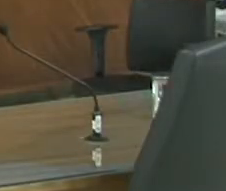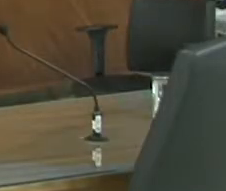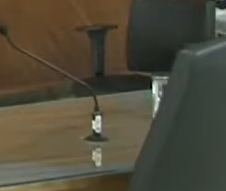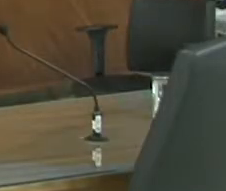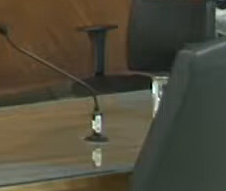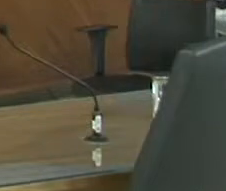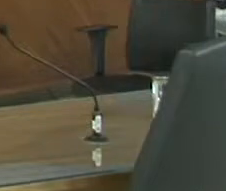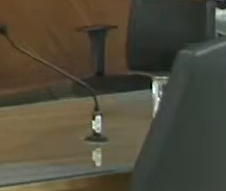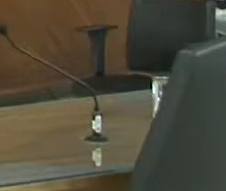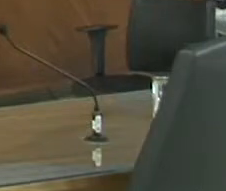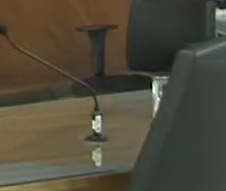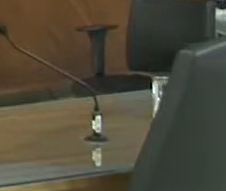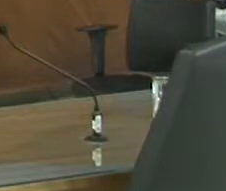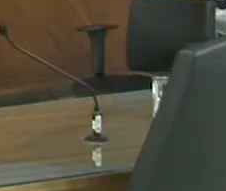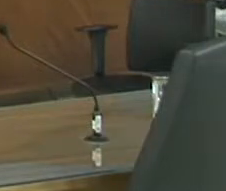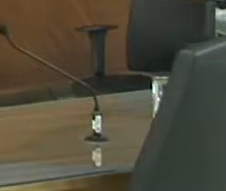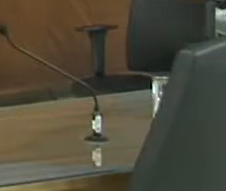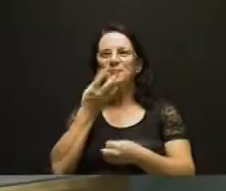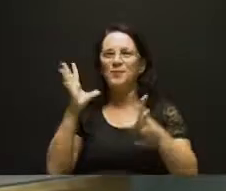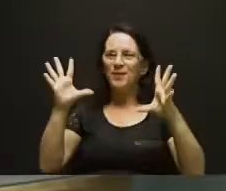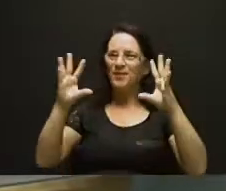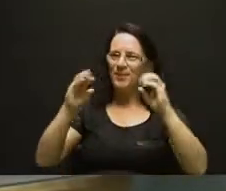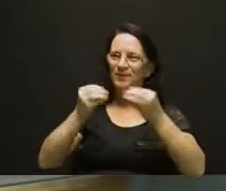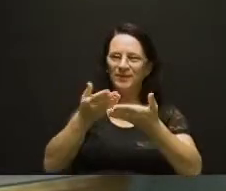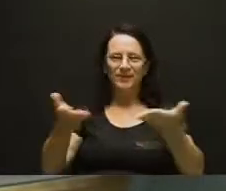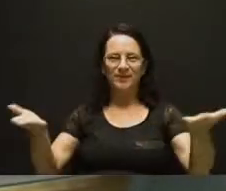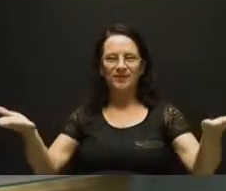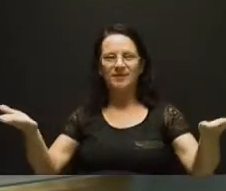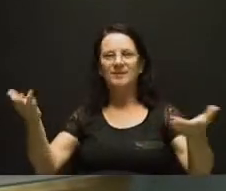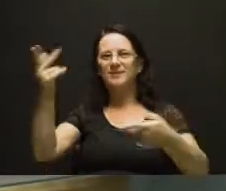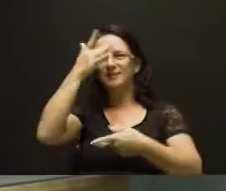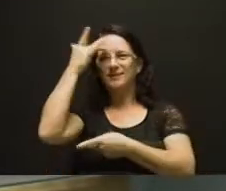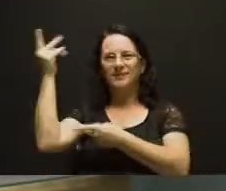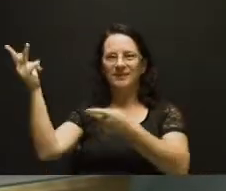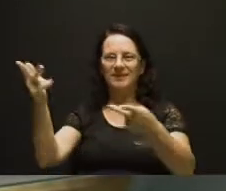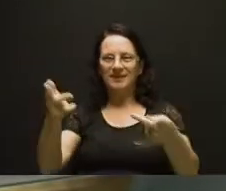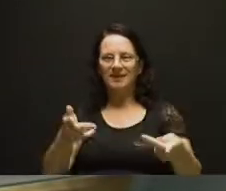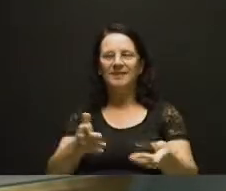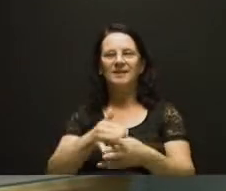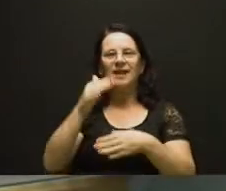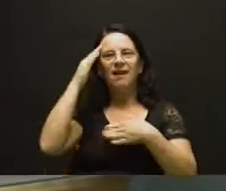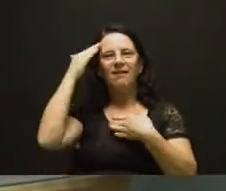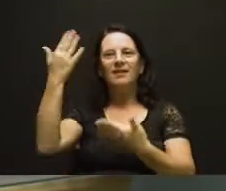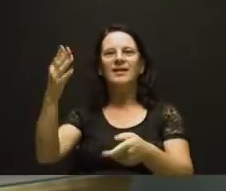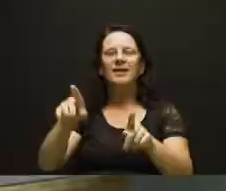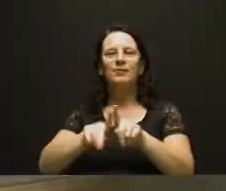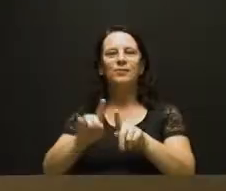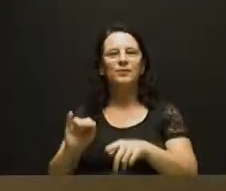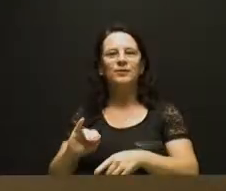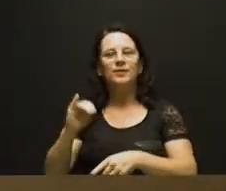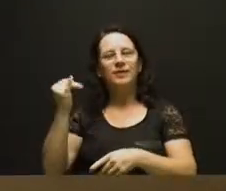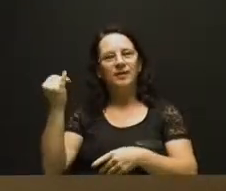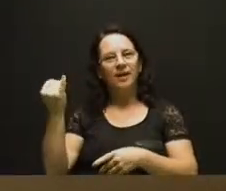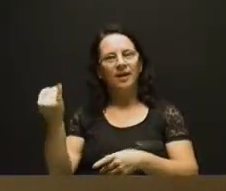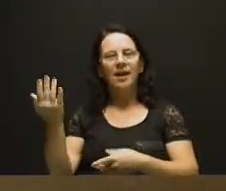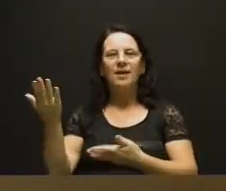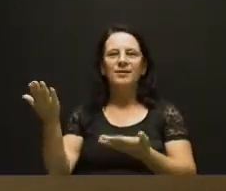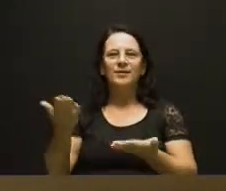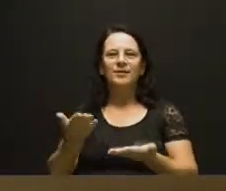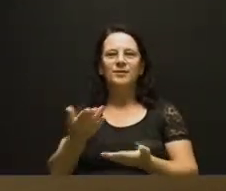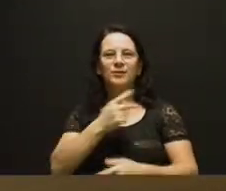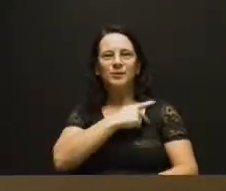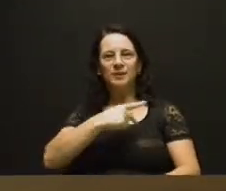bom primeiramente um boa noite a todos os presentes e agradecer a oportunidade ao presidente